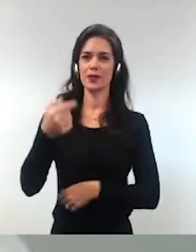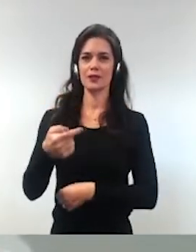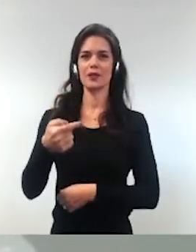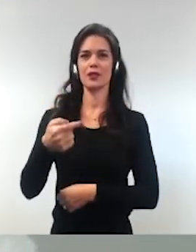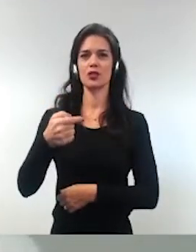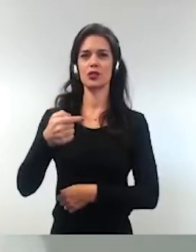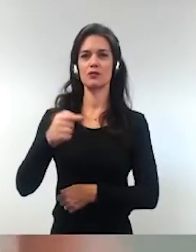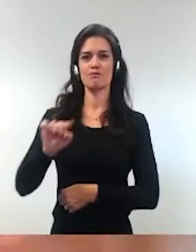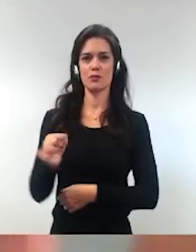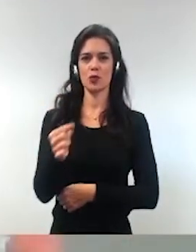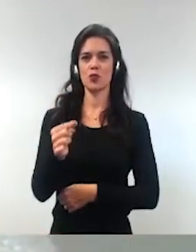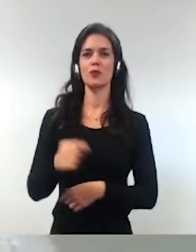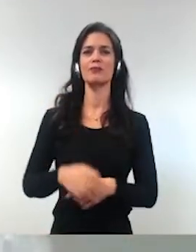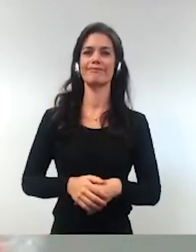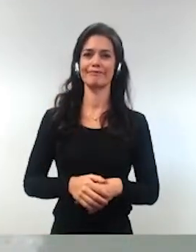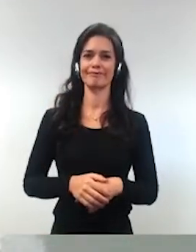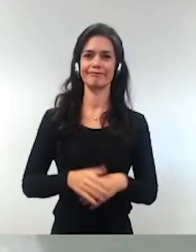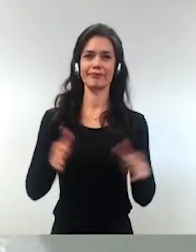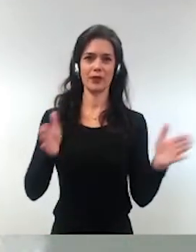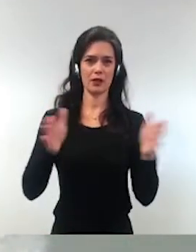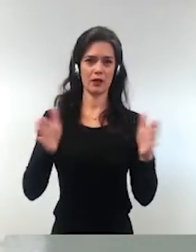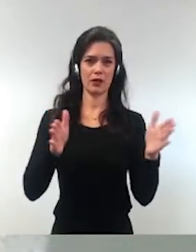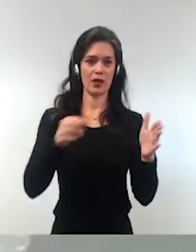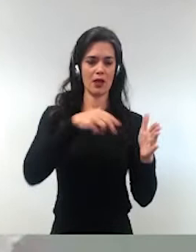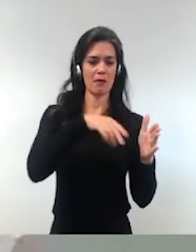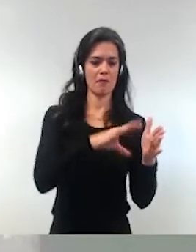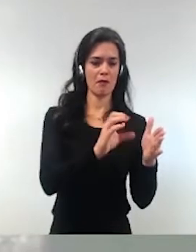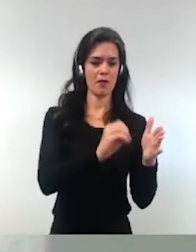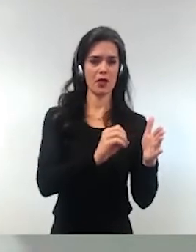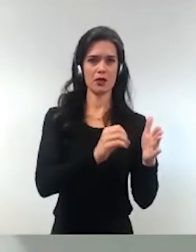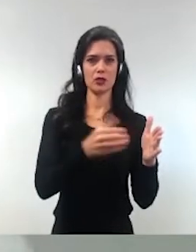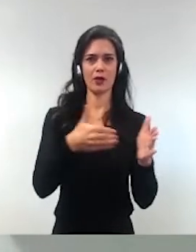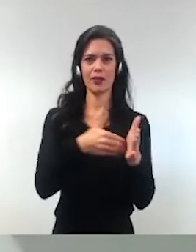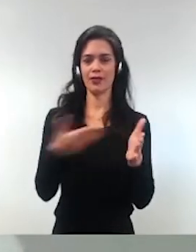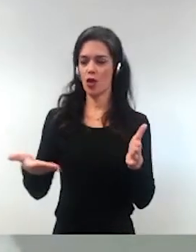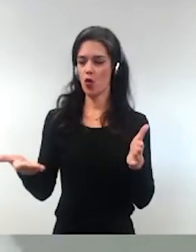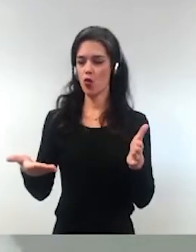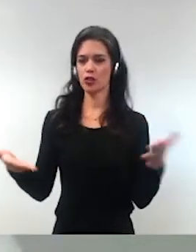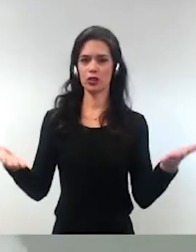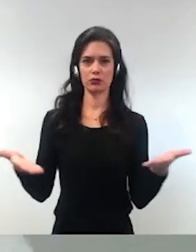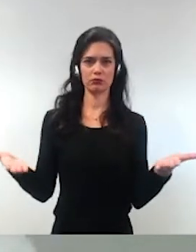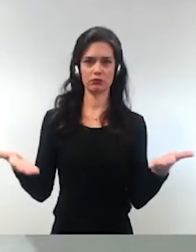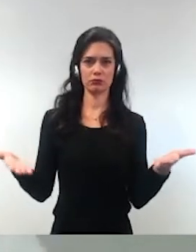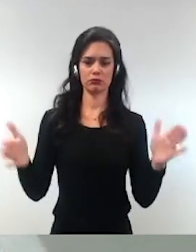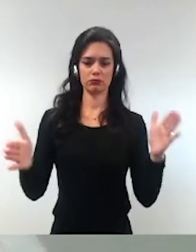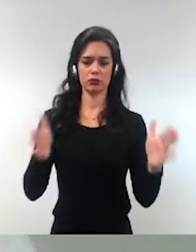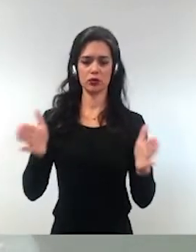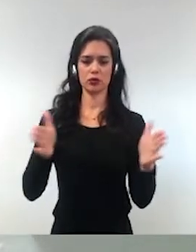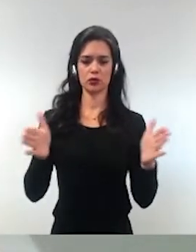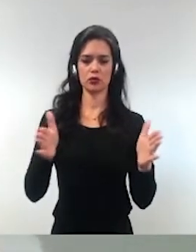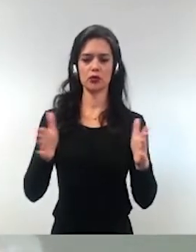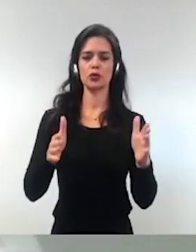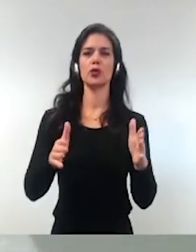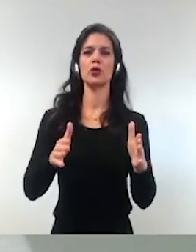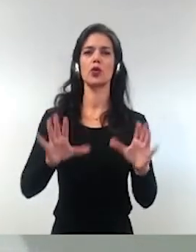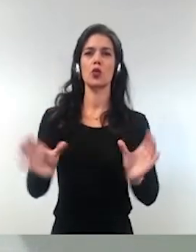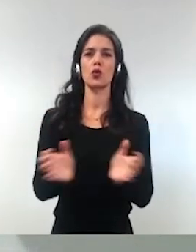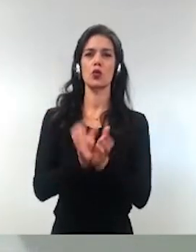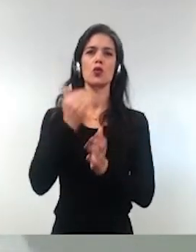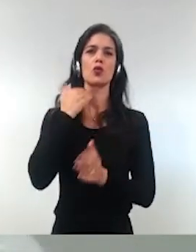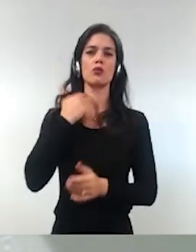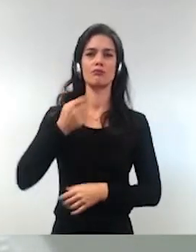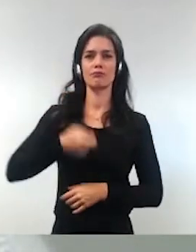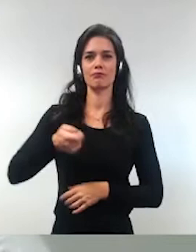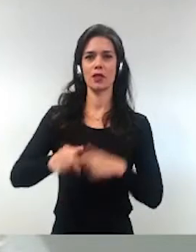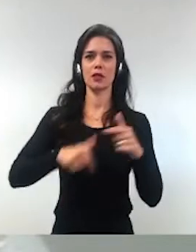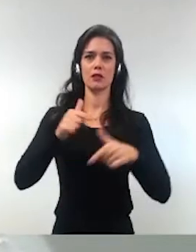5.557.850. Então, entre março e a data de hoje, a data em que nós estamos nesse painel, a Magistratura do Trabalho no Brasil